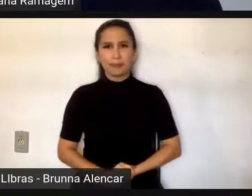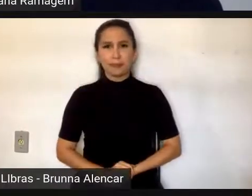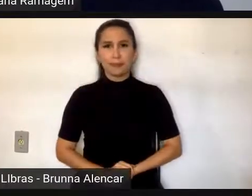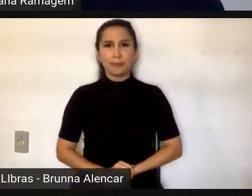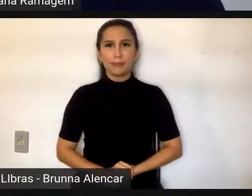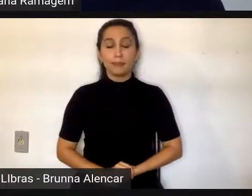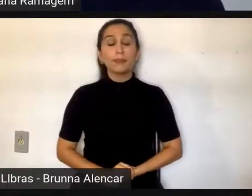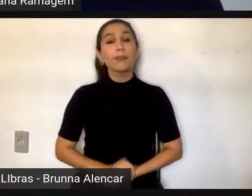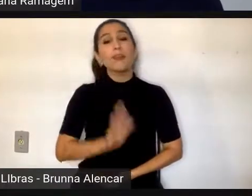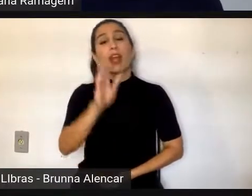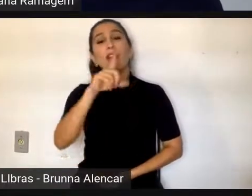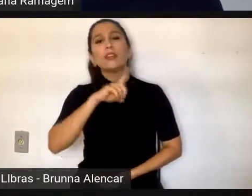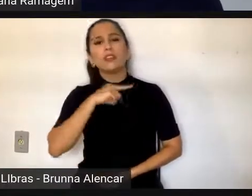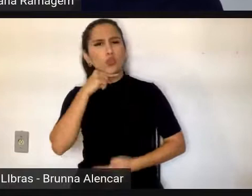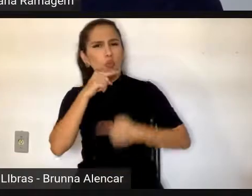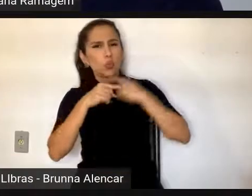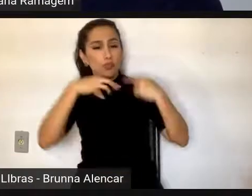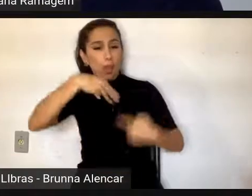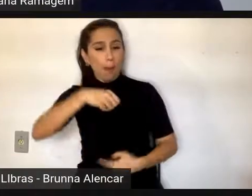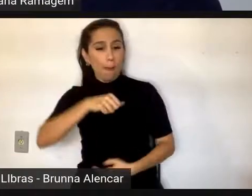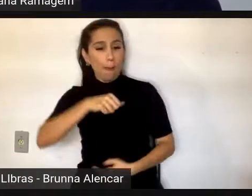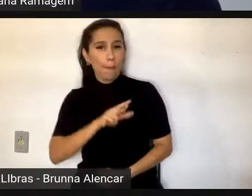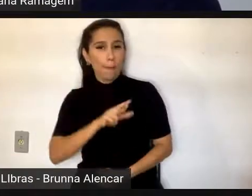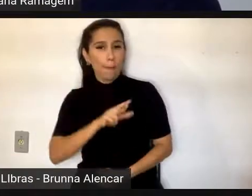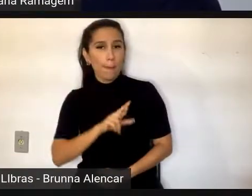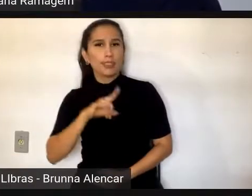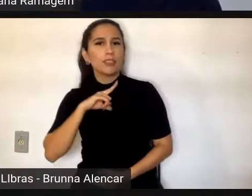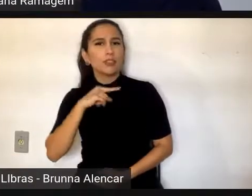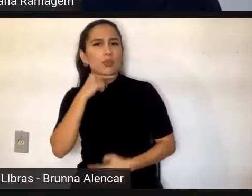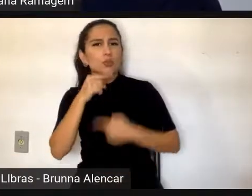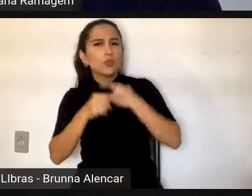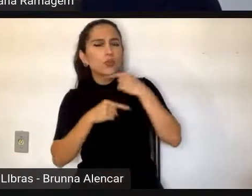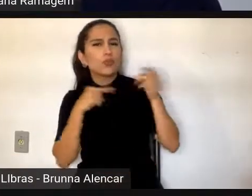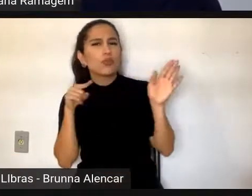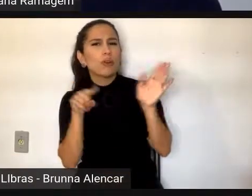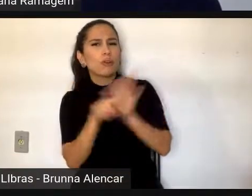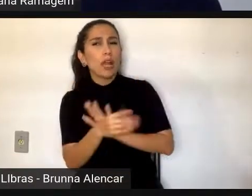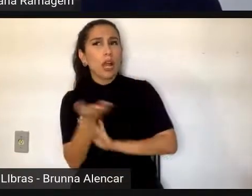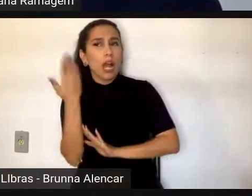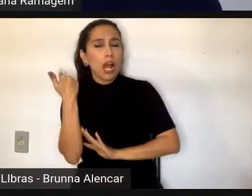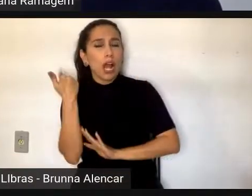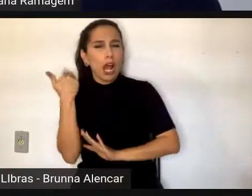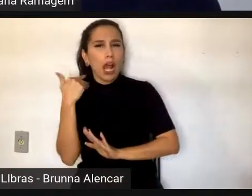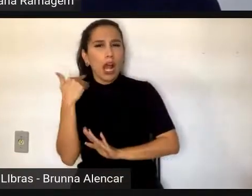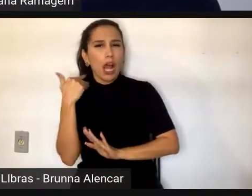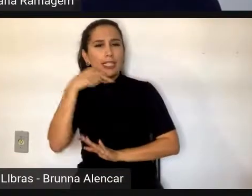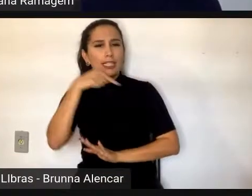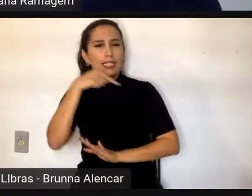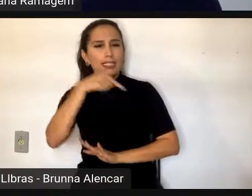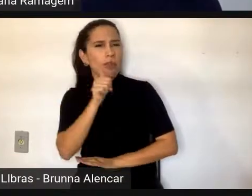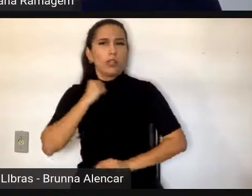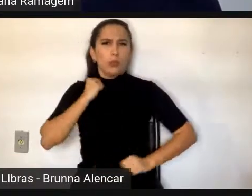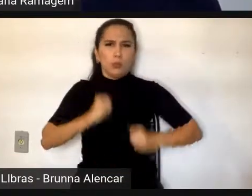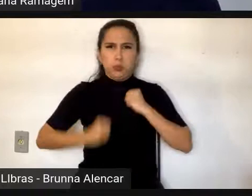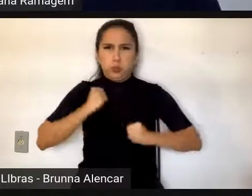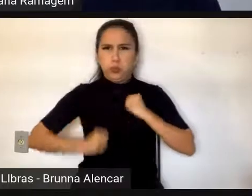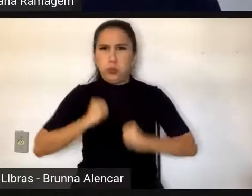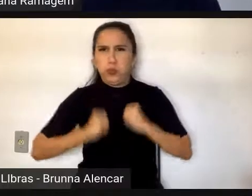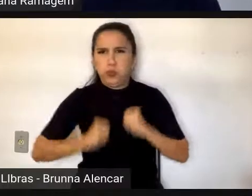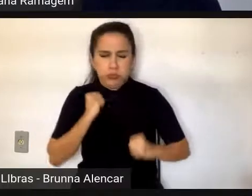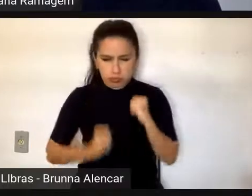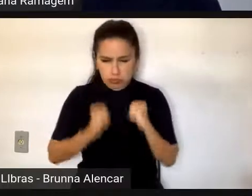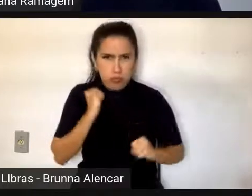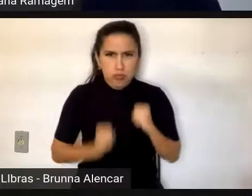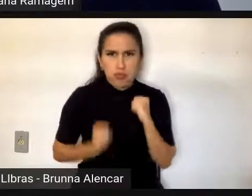aqui. A Mari, ela pergunta, ela coloca aqui que ela fazia corrida e musculação, mas que agora com a pandemia ela está